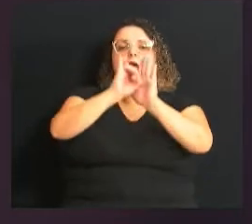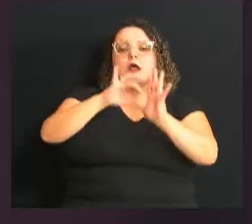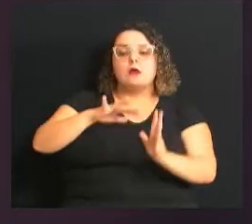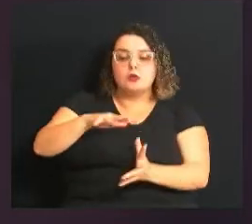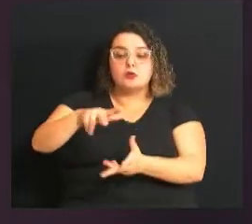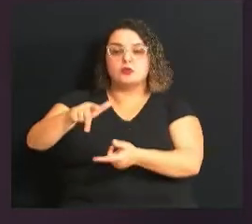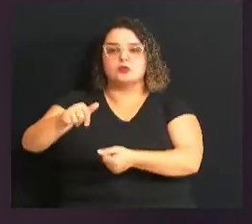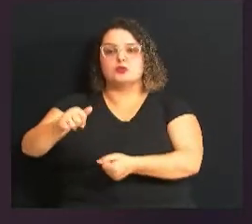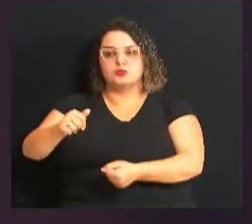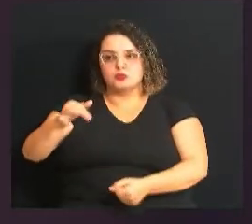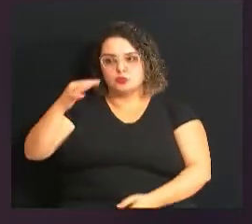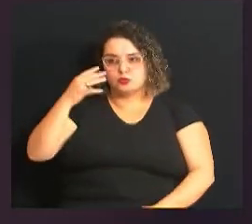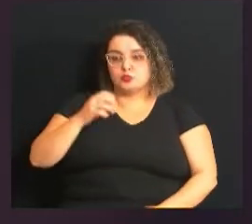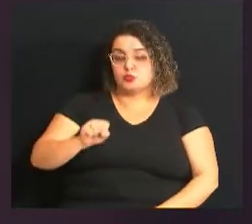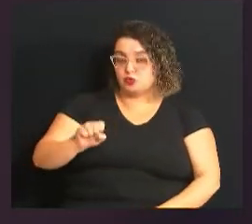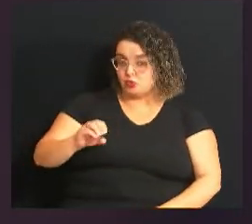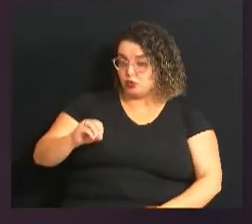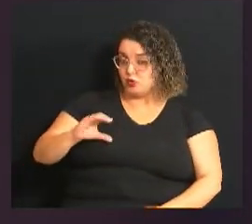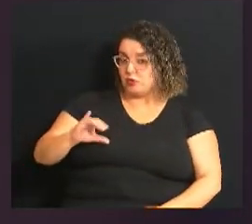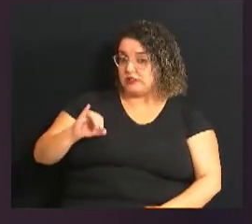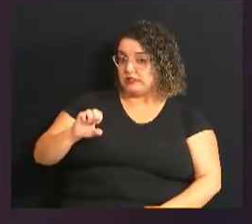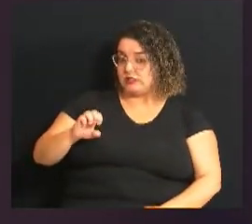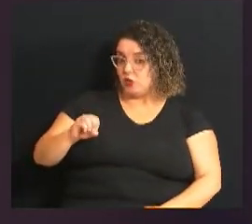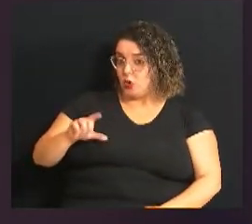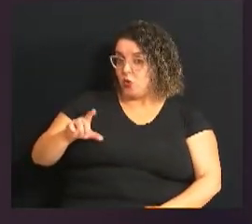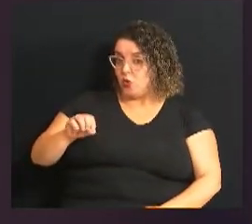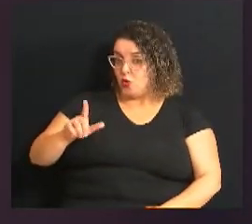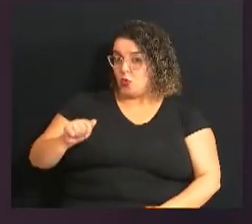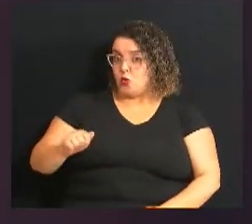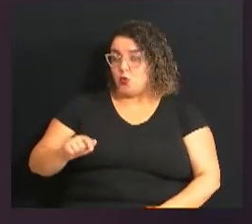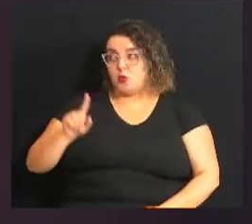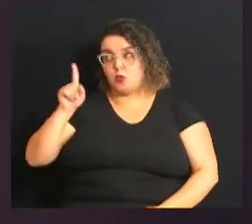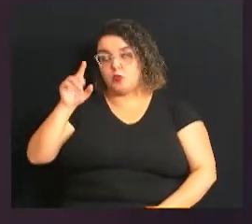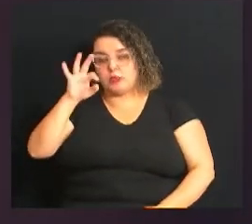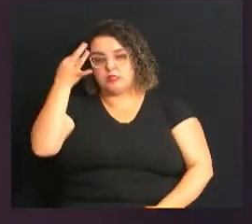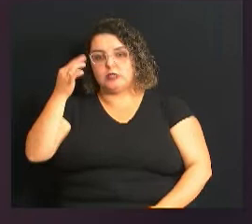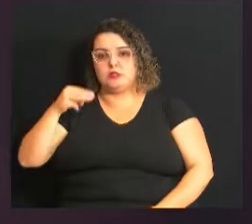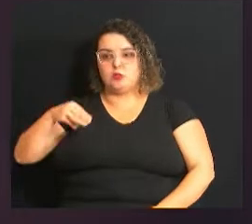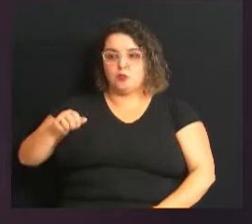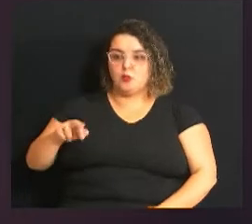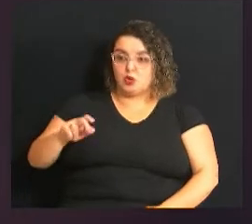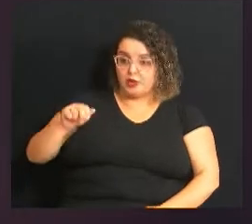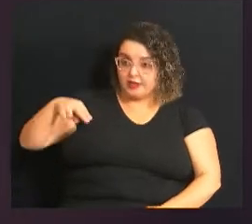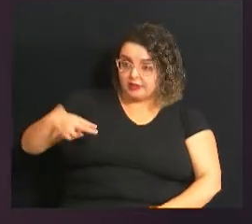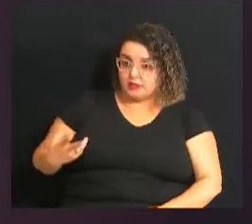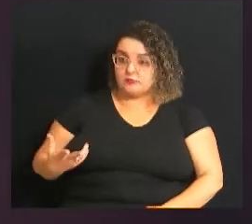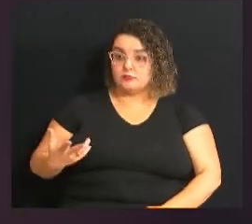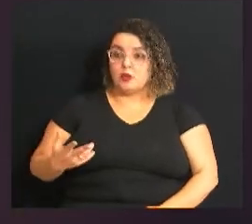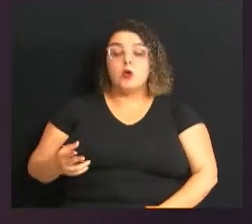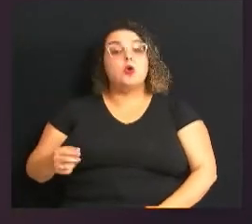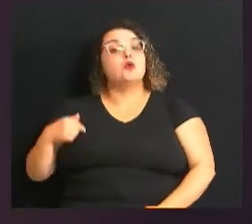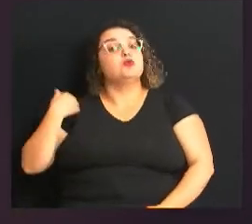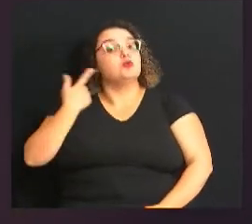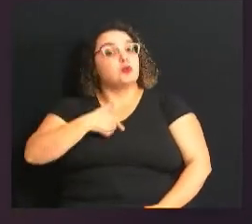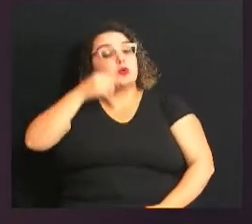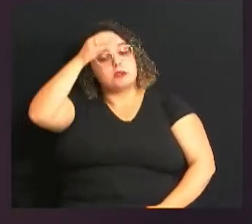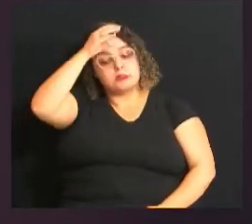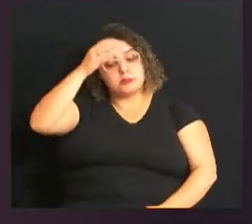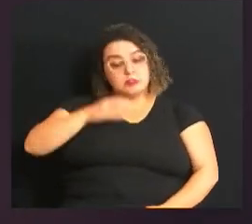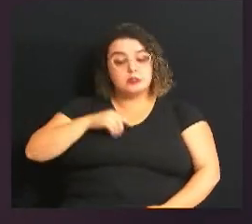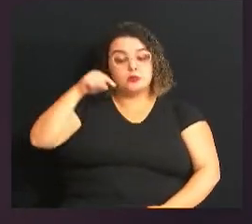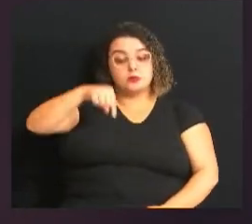francês Edgar Morin. Enfrentar a crise planetária exigirá de todos nós, cidadãos